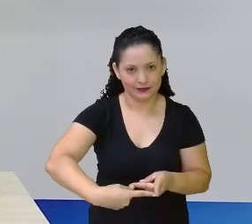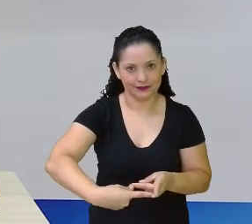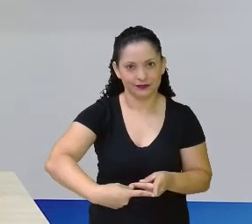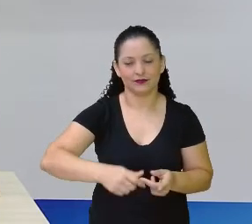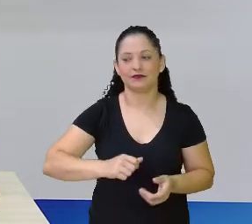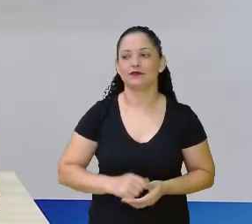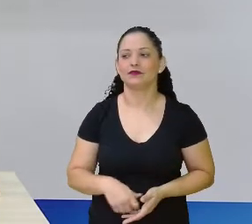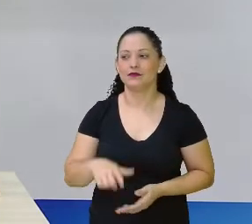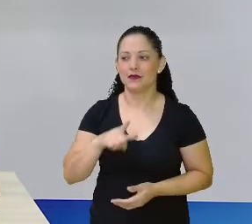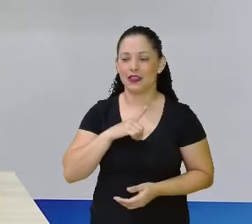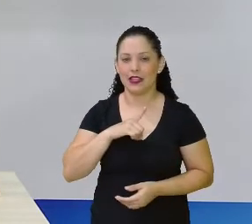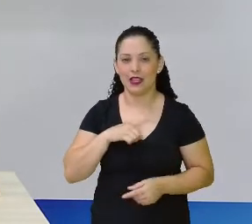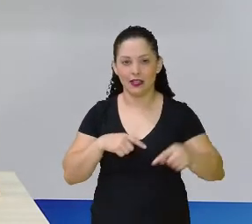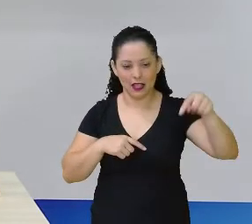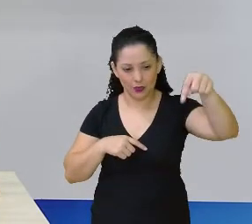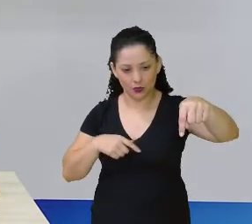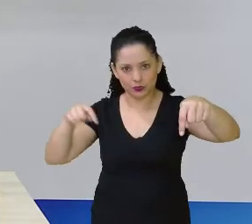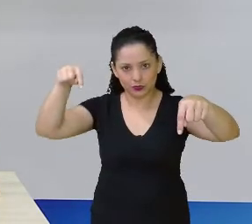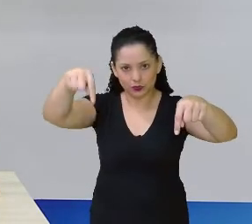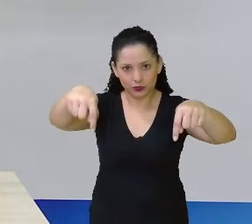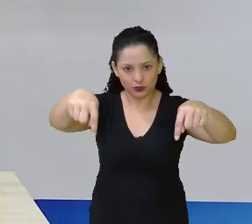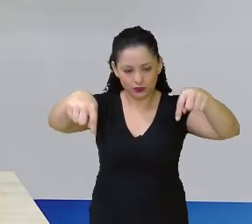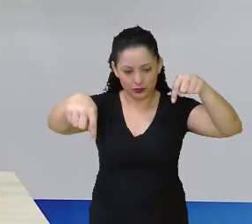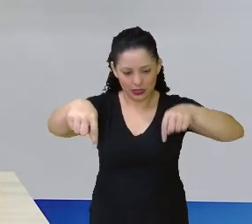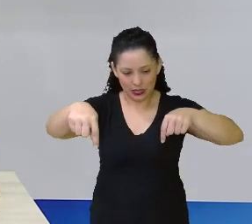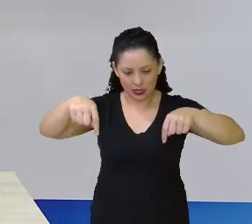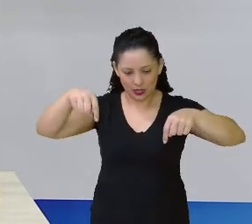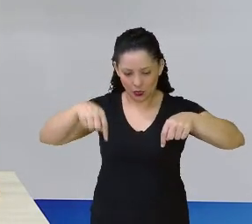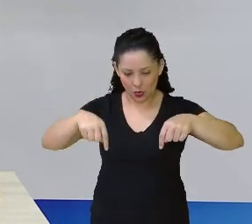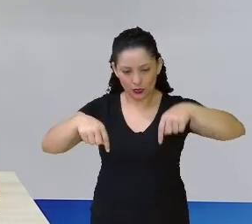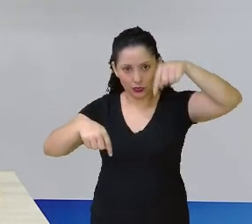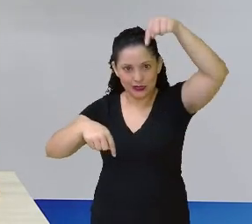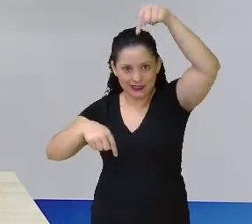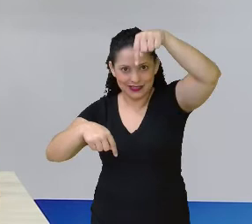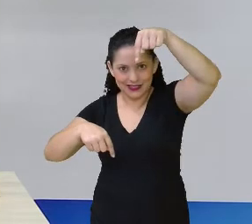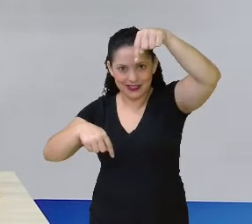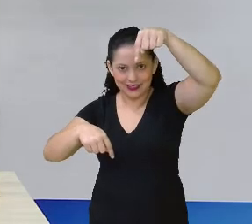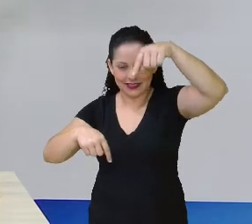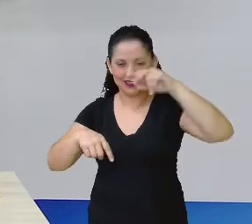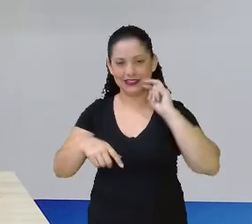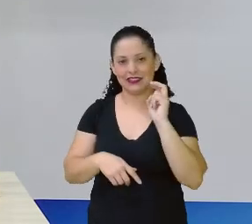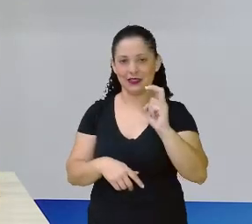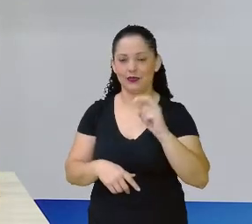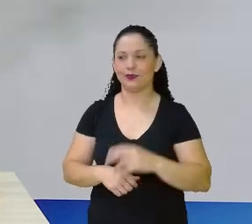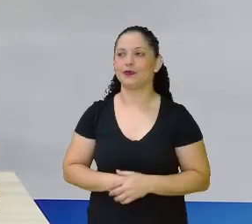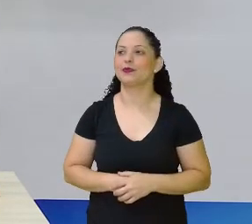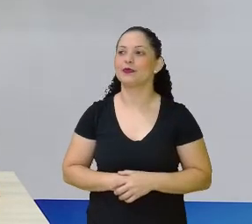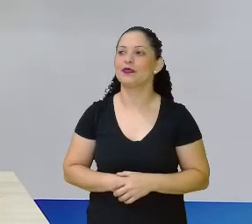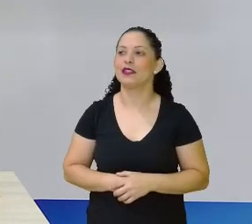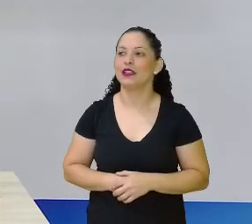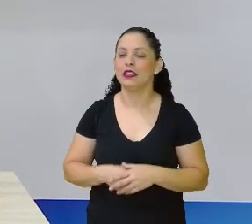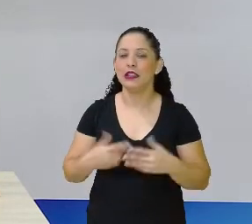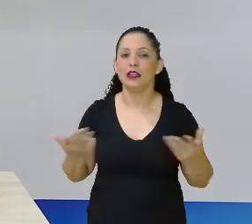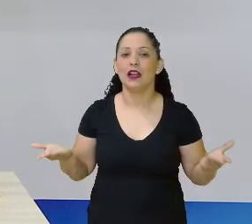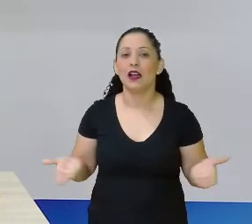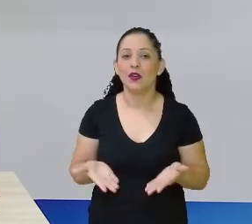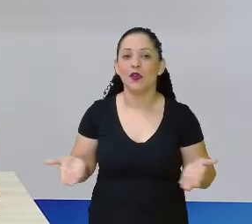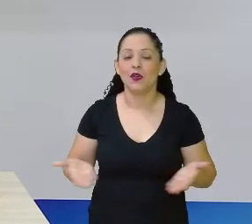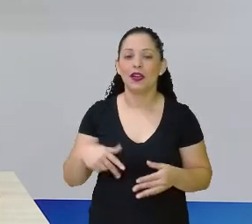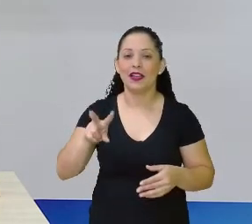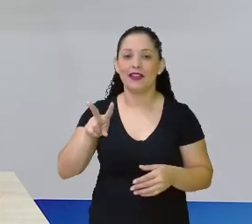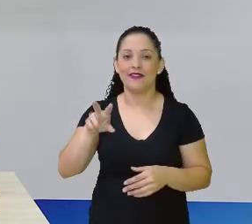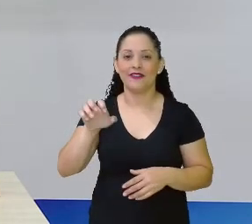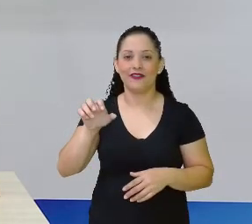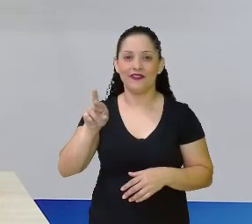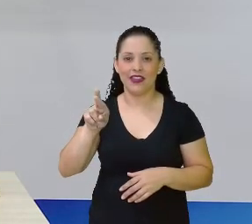4, 5. Porque a nossa base, ela entra na contagem de faces. E os vértices? Preste atenção